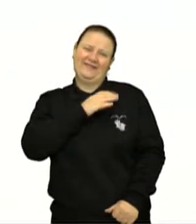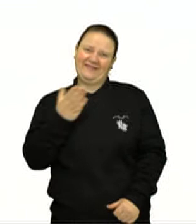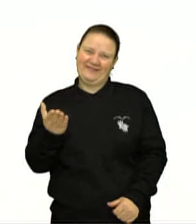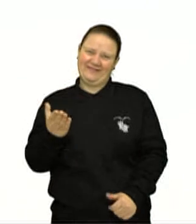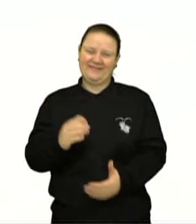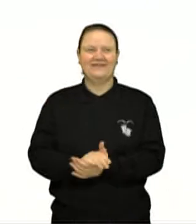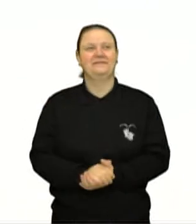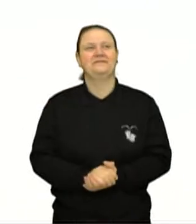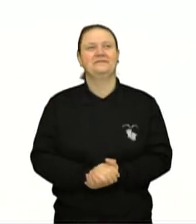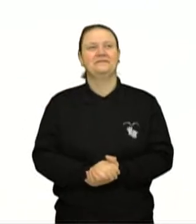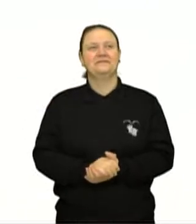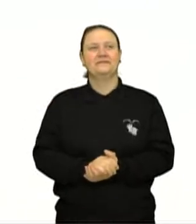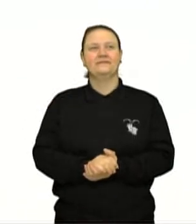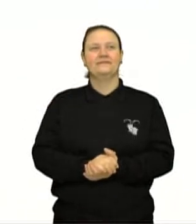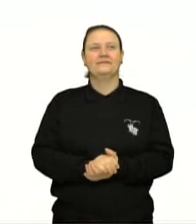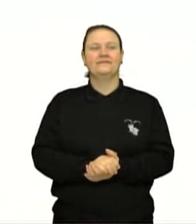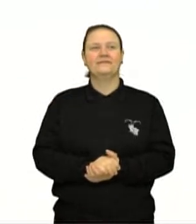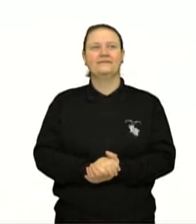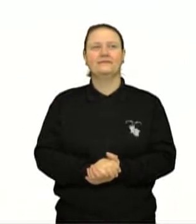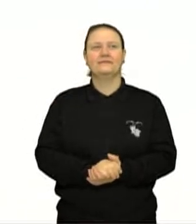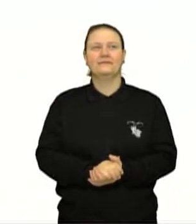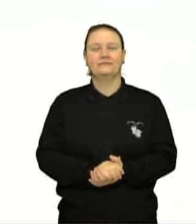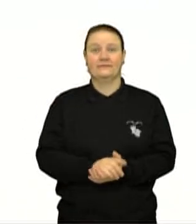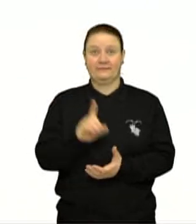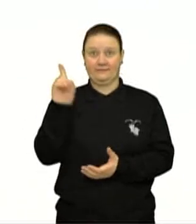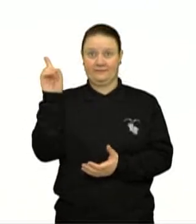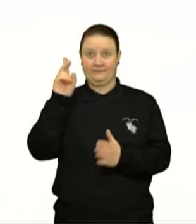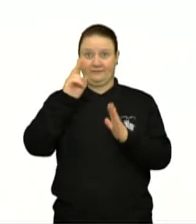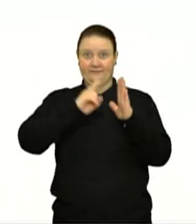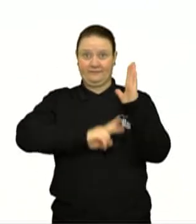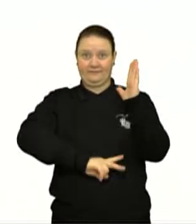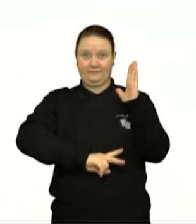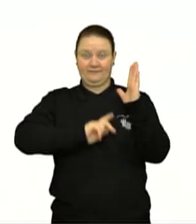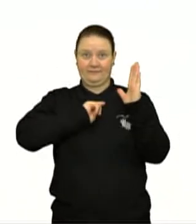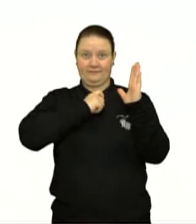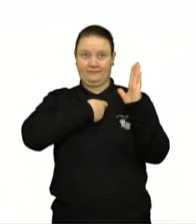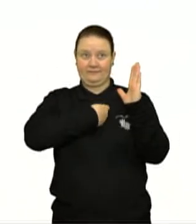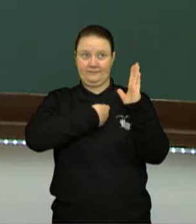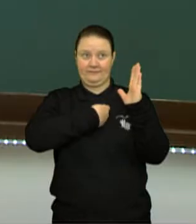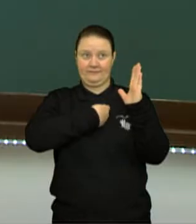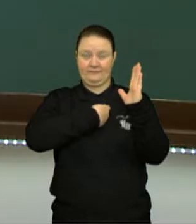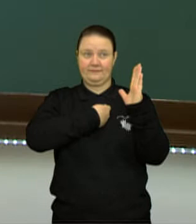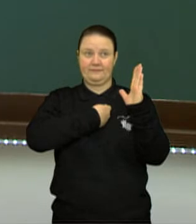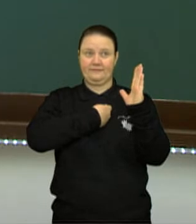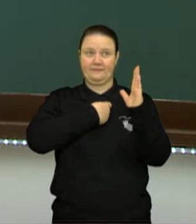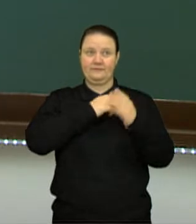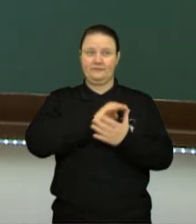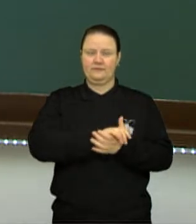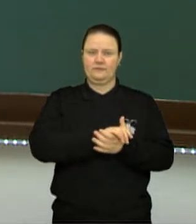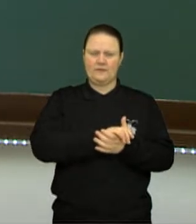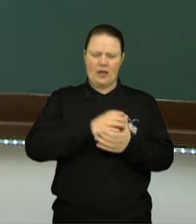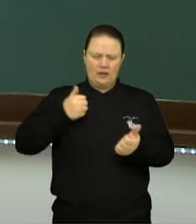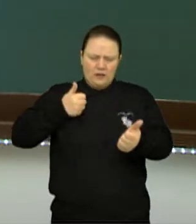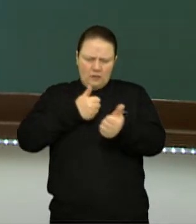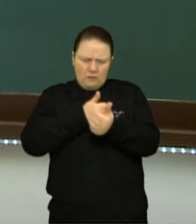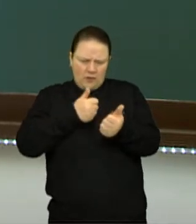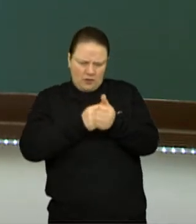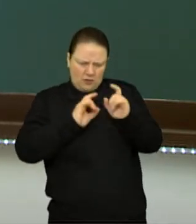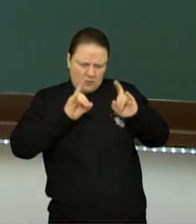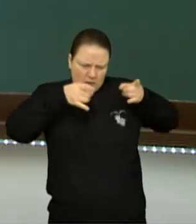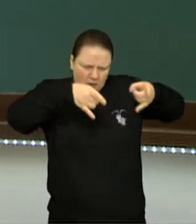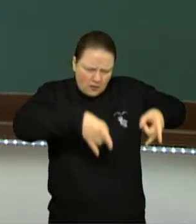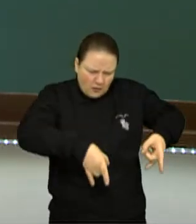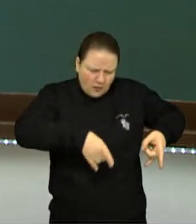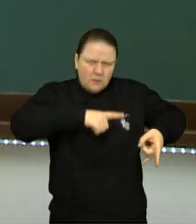Aqui, al lado de mi cama, tenho um escritório. E aí, ao lado da minha cama eu tenho um